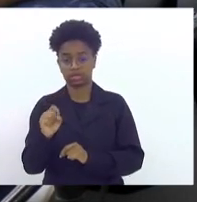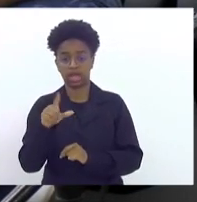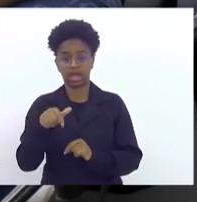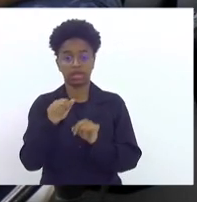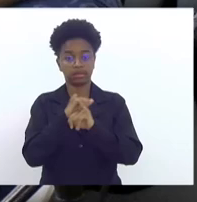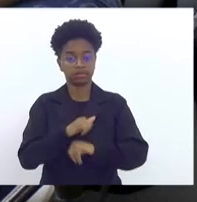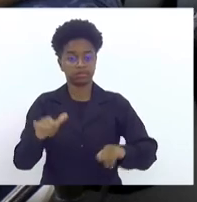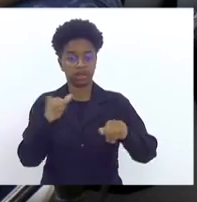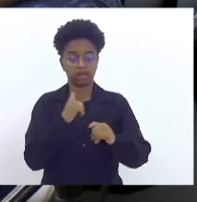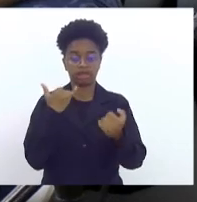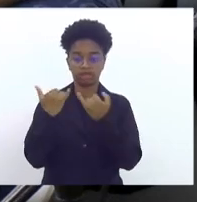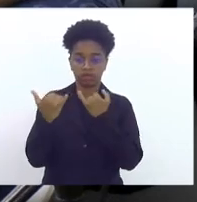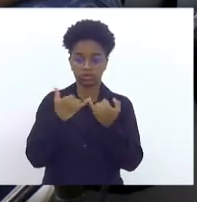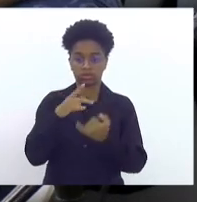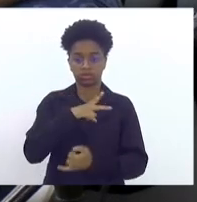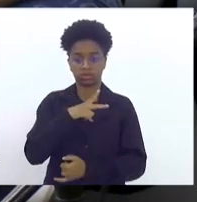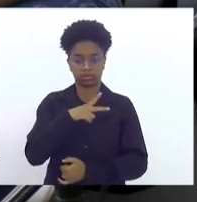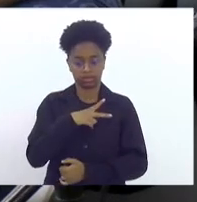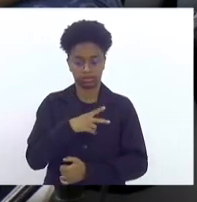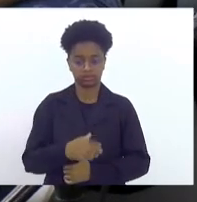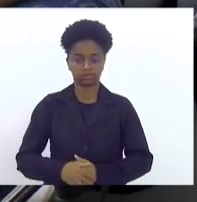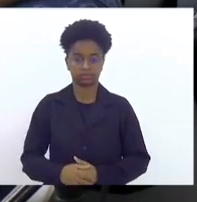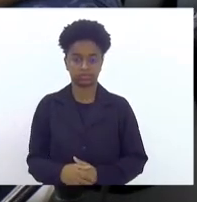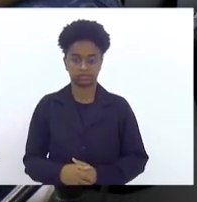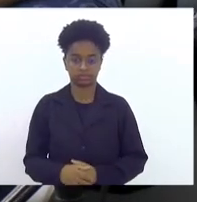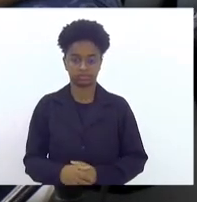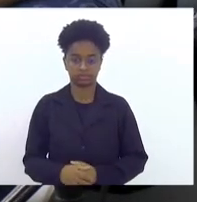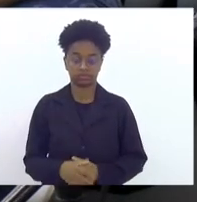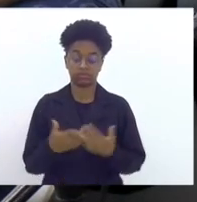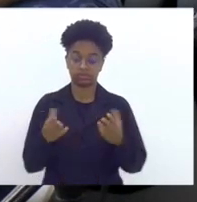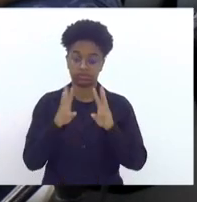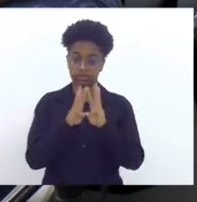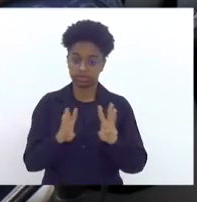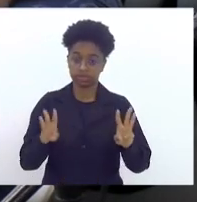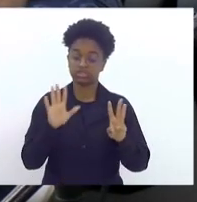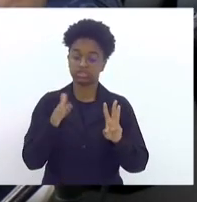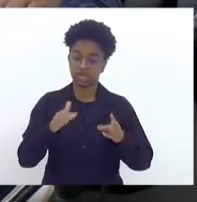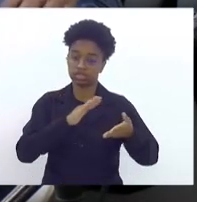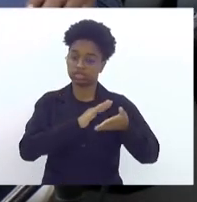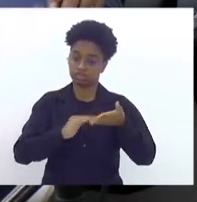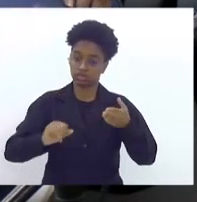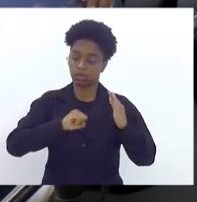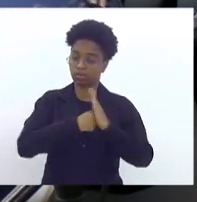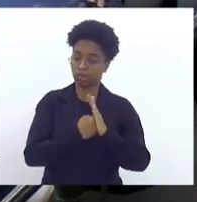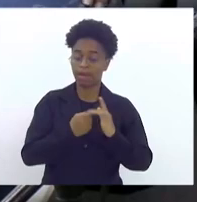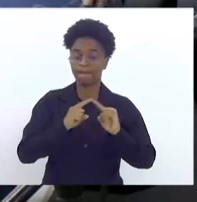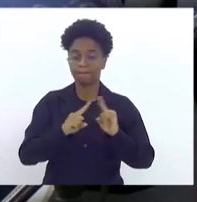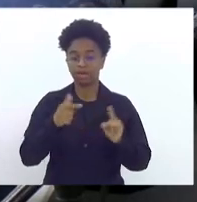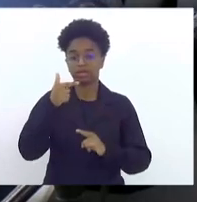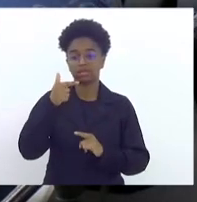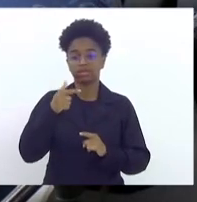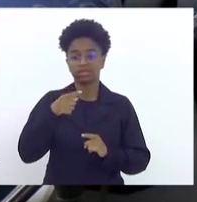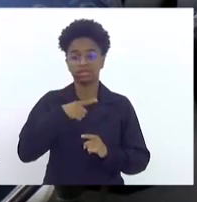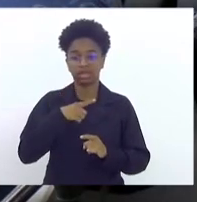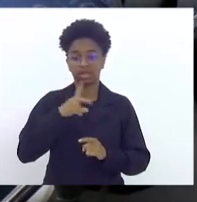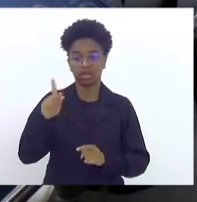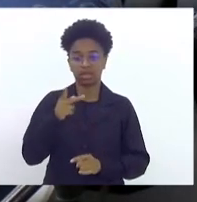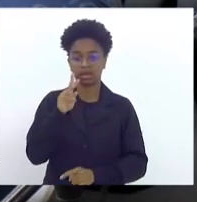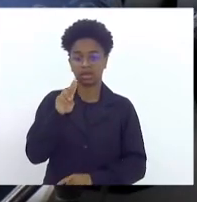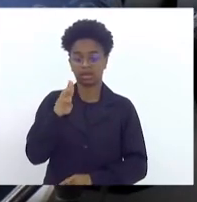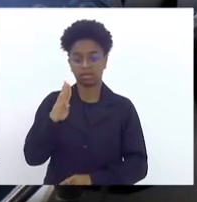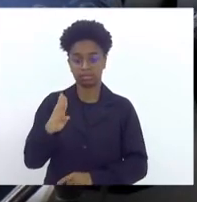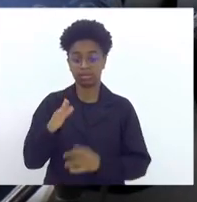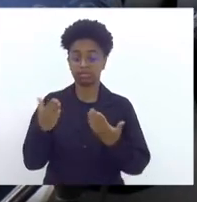pessoais de uma pessoa né E esse site ele já foi removido do ar mas ele era um grande Hub né então